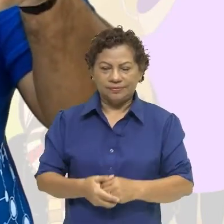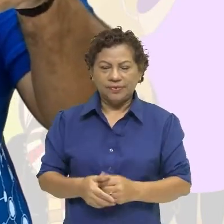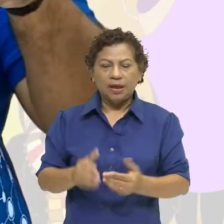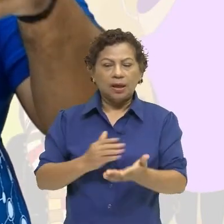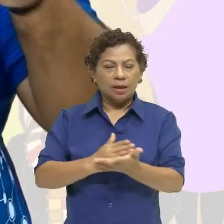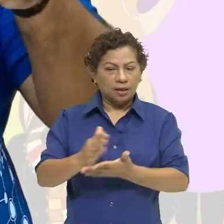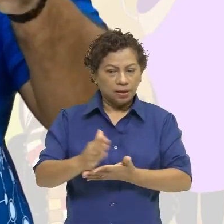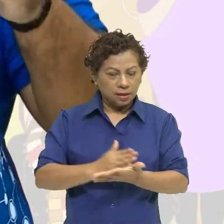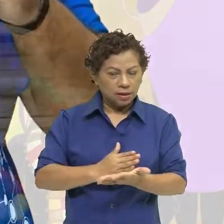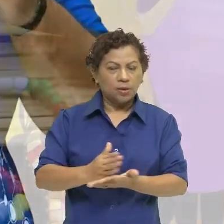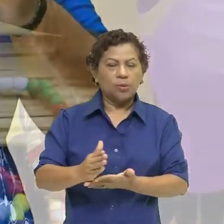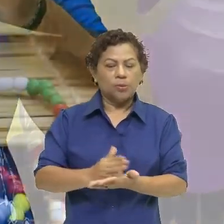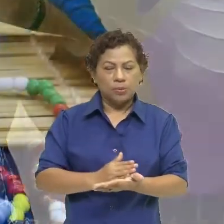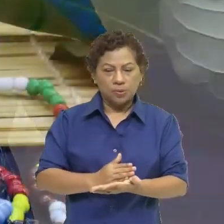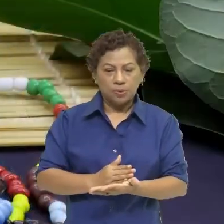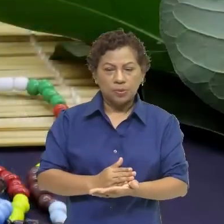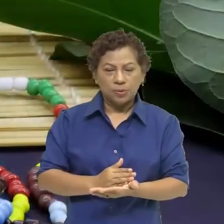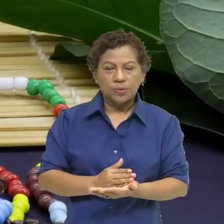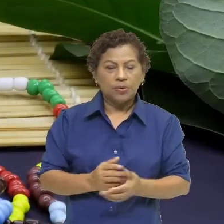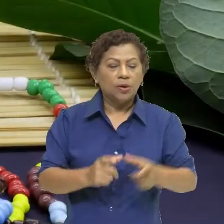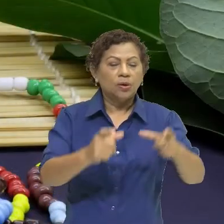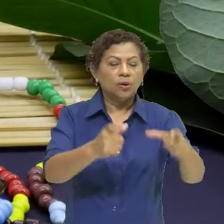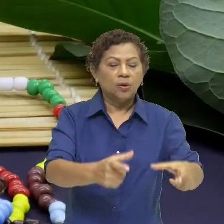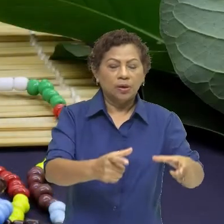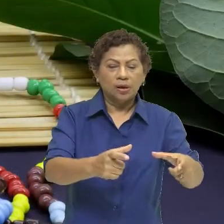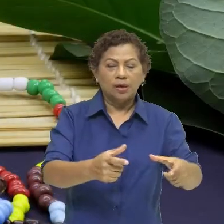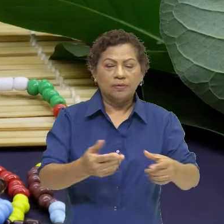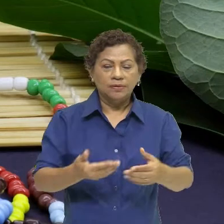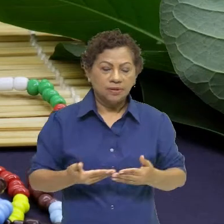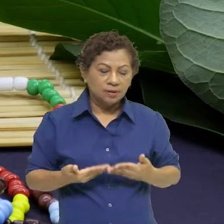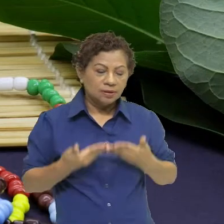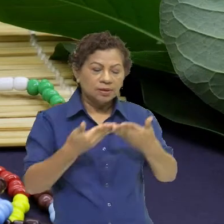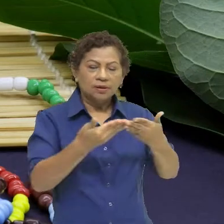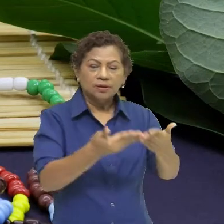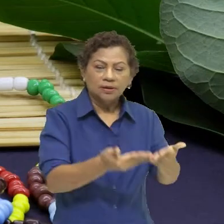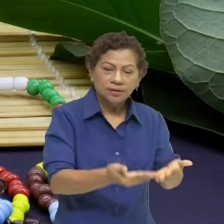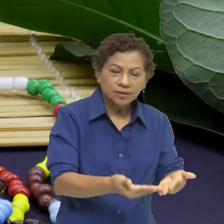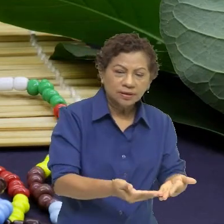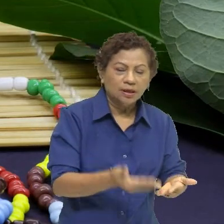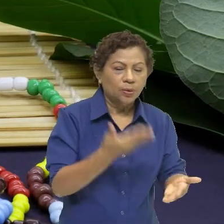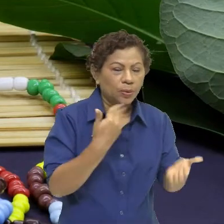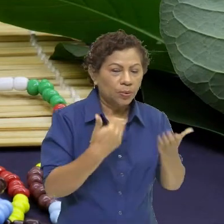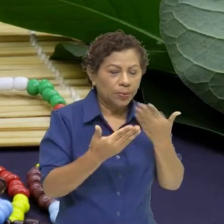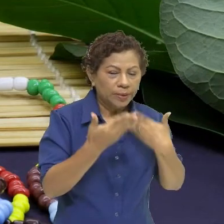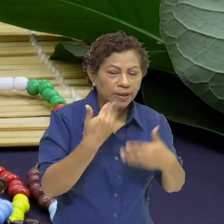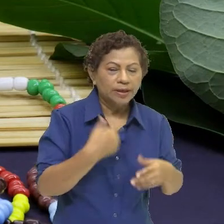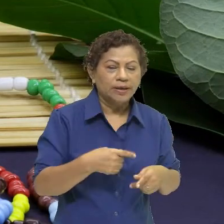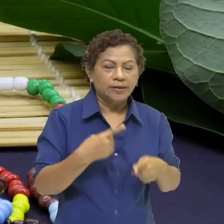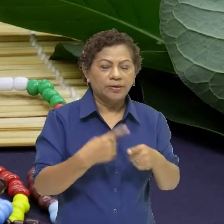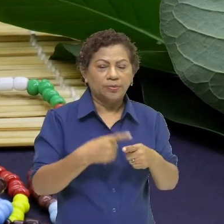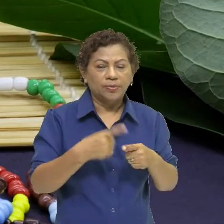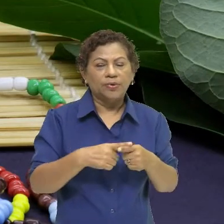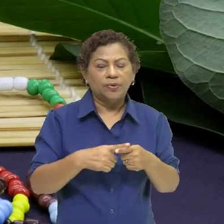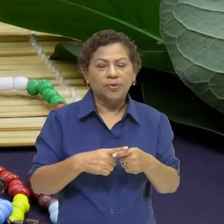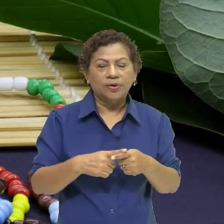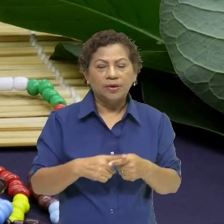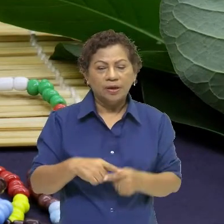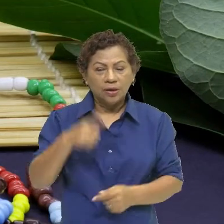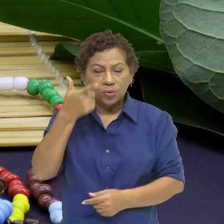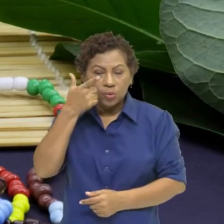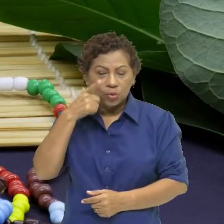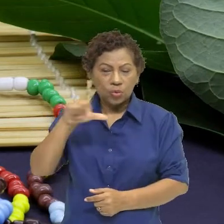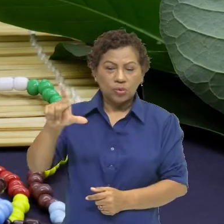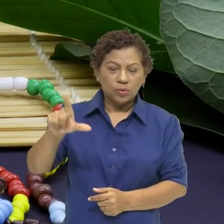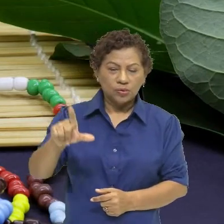cultos afro-brasileiros são realizados com oferendas de alimentos, como forma de pagamento dos favores recebidos, ou como